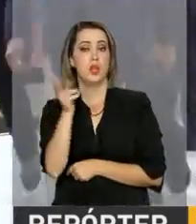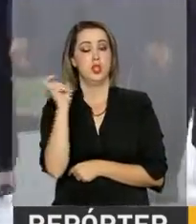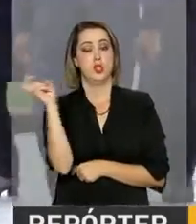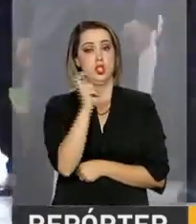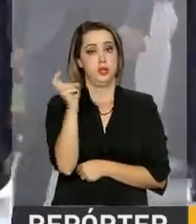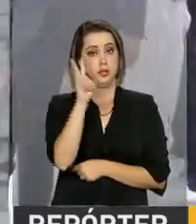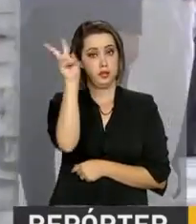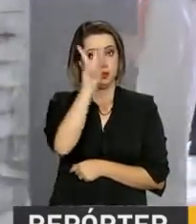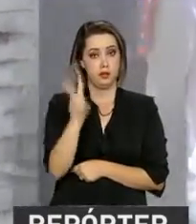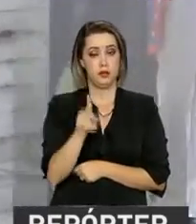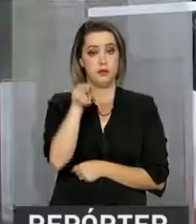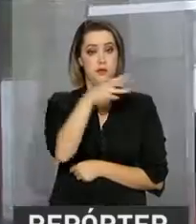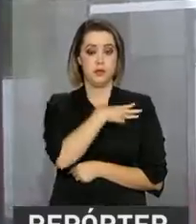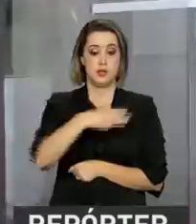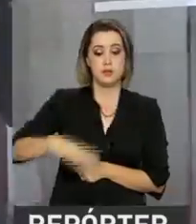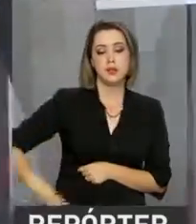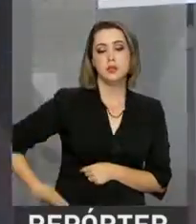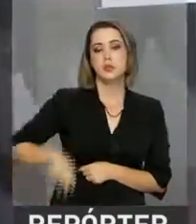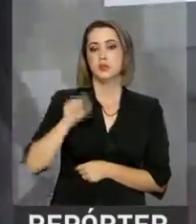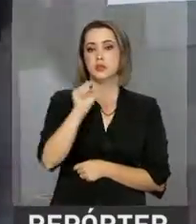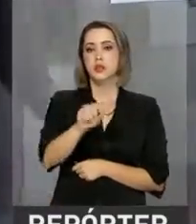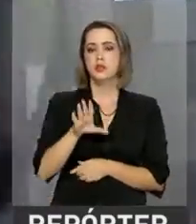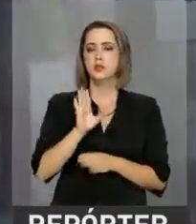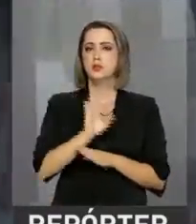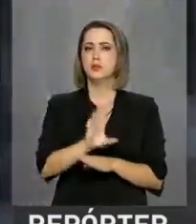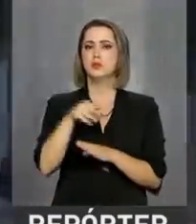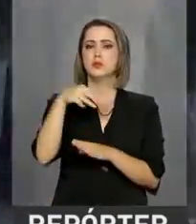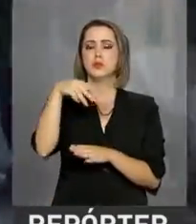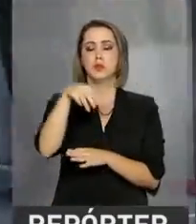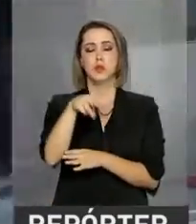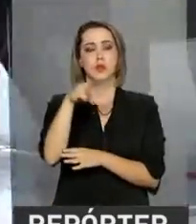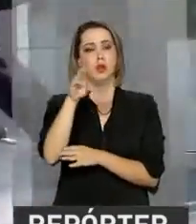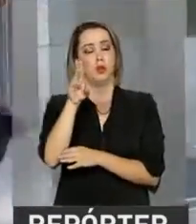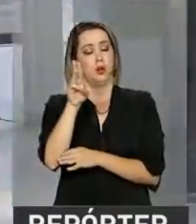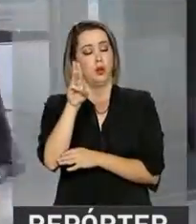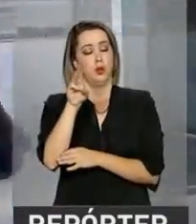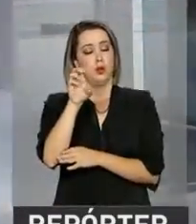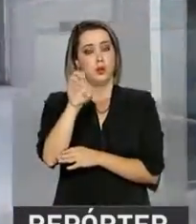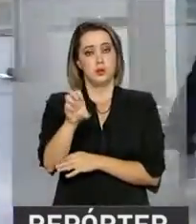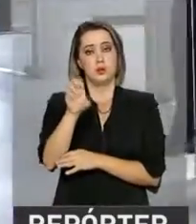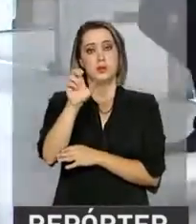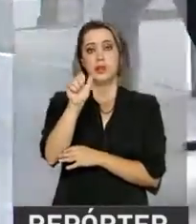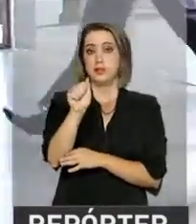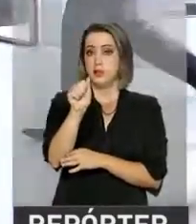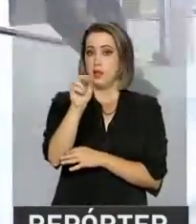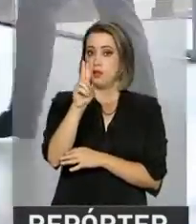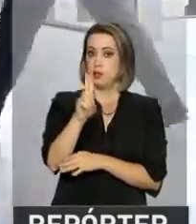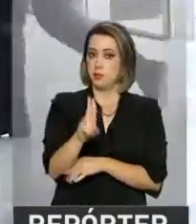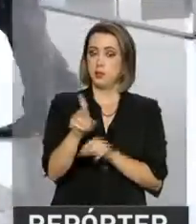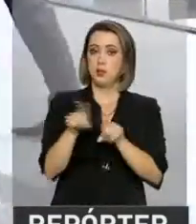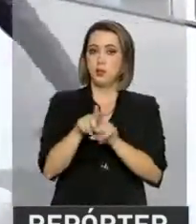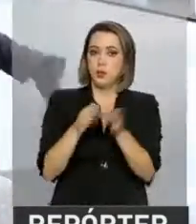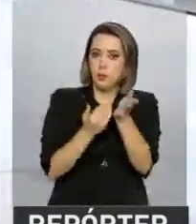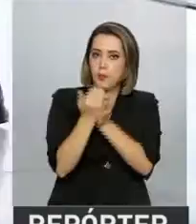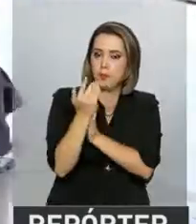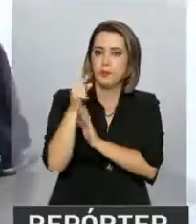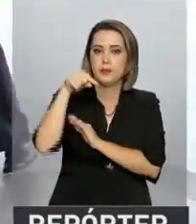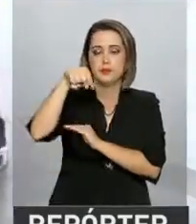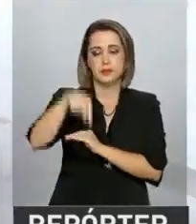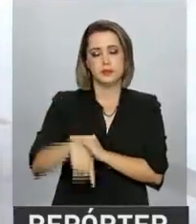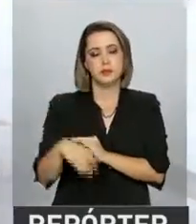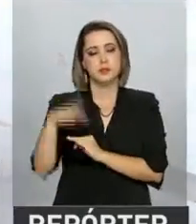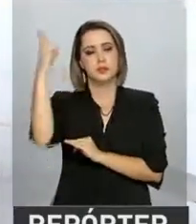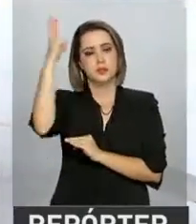negócios estrangeiros e cooperação internacional dos emirados árabes unidos faz ao brasil desde 2009 o